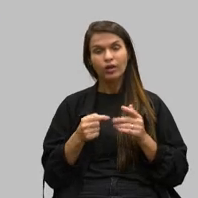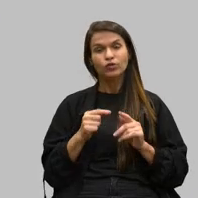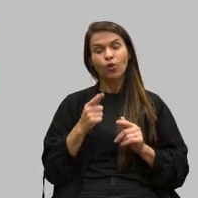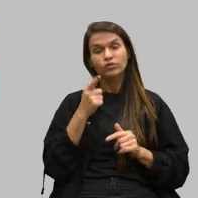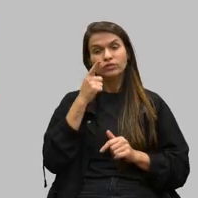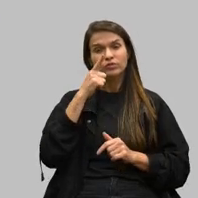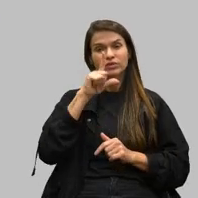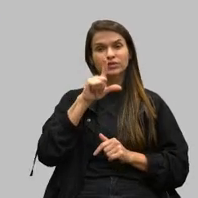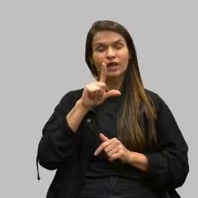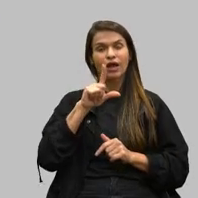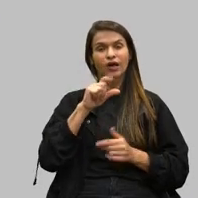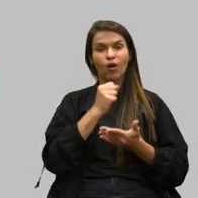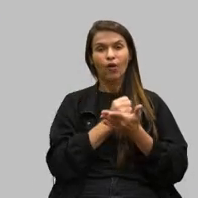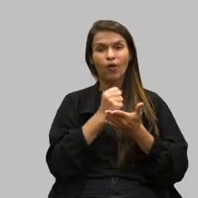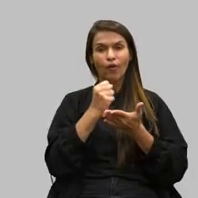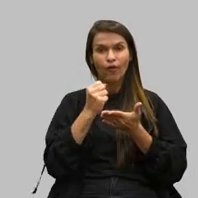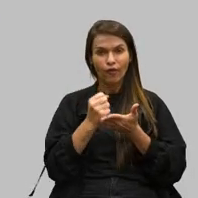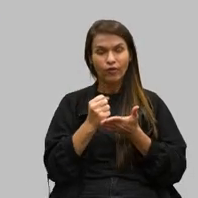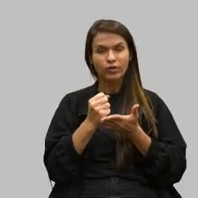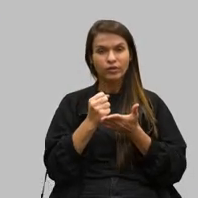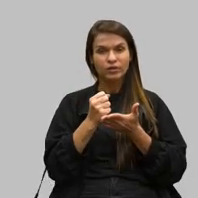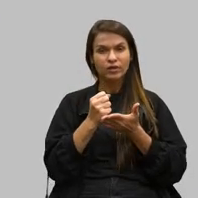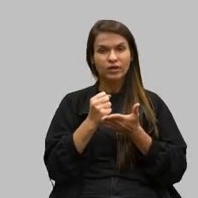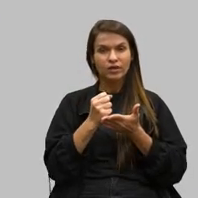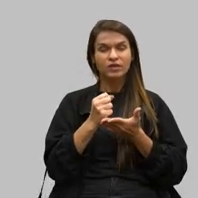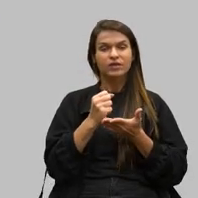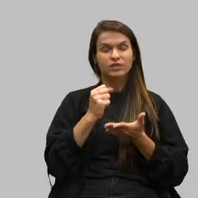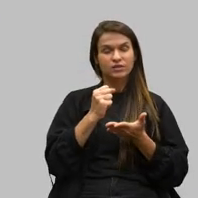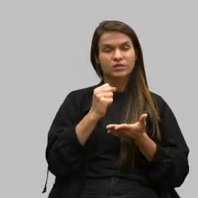consegue contratar via CLT